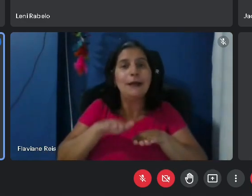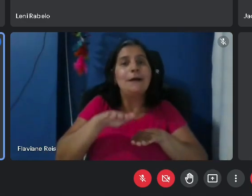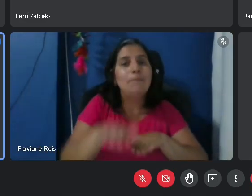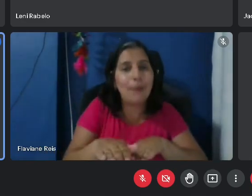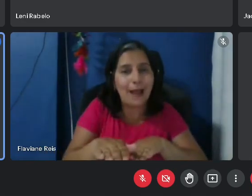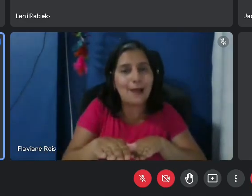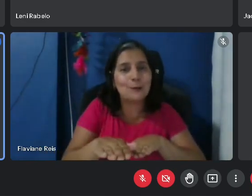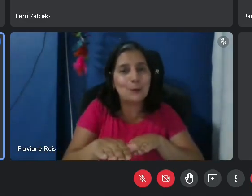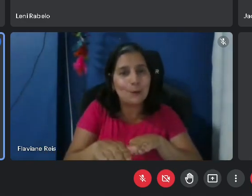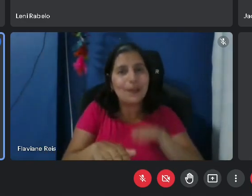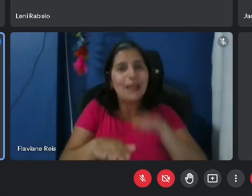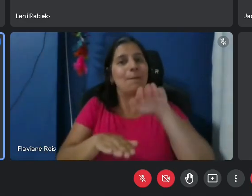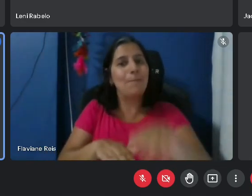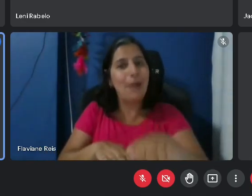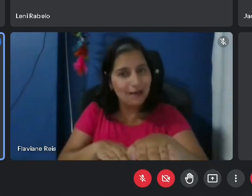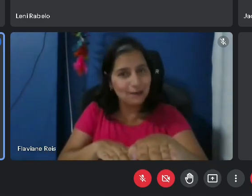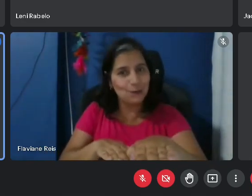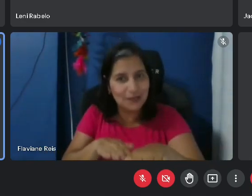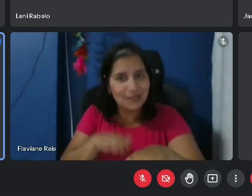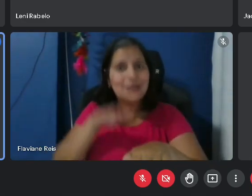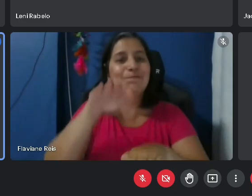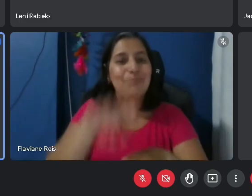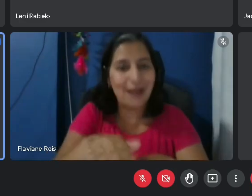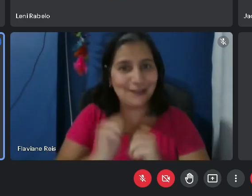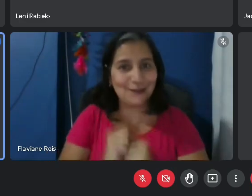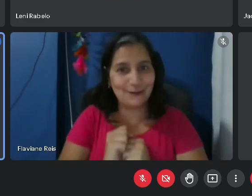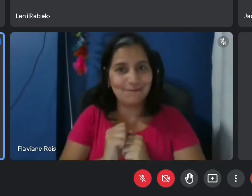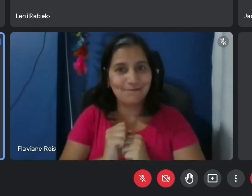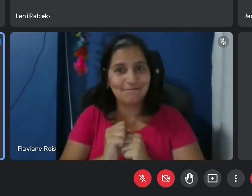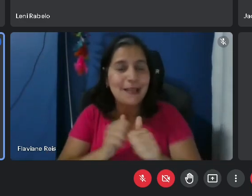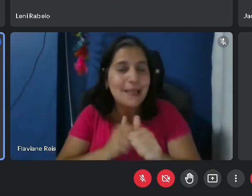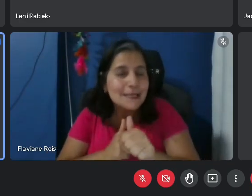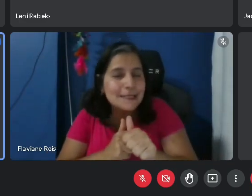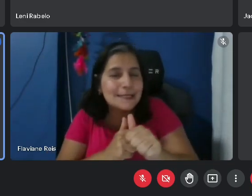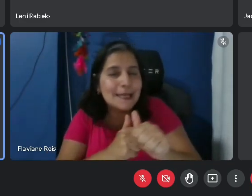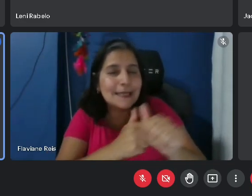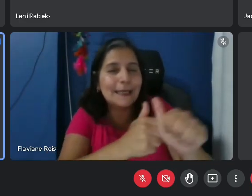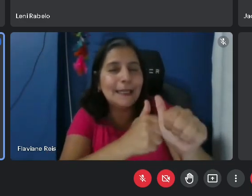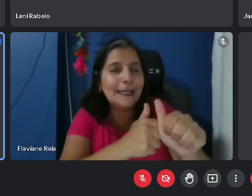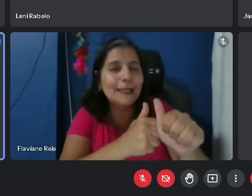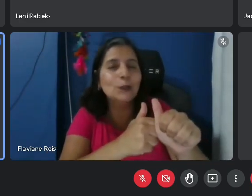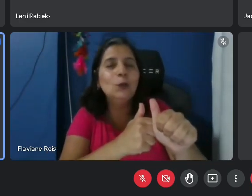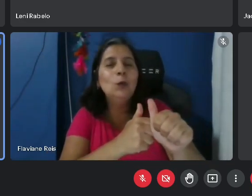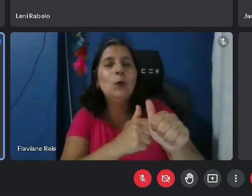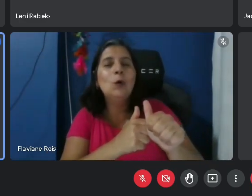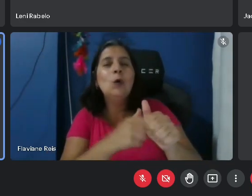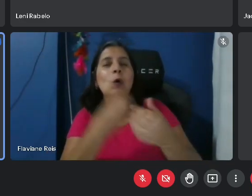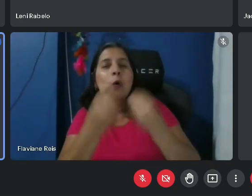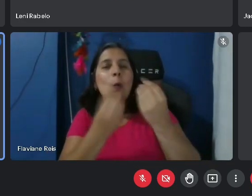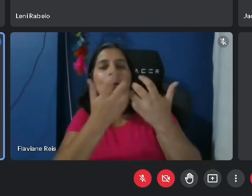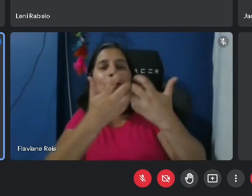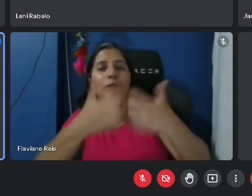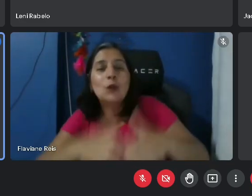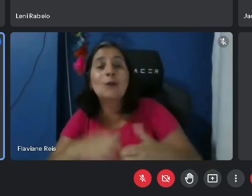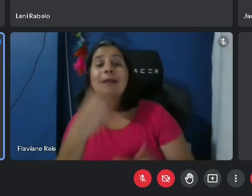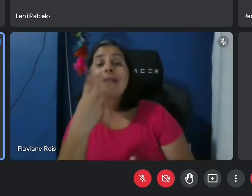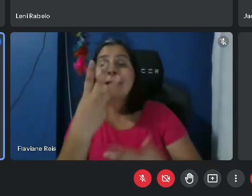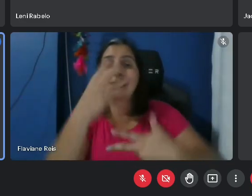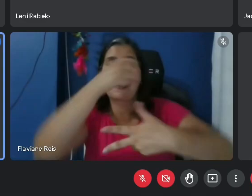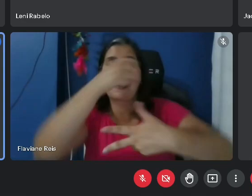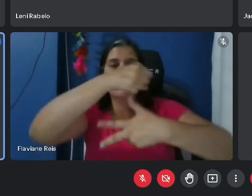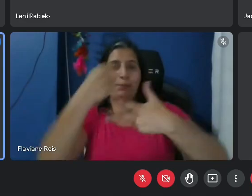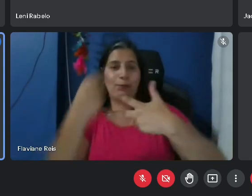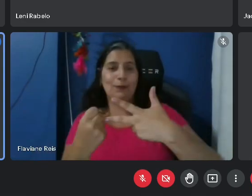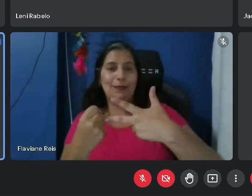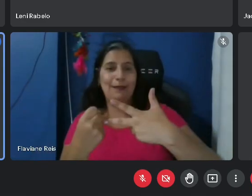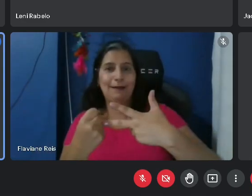deve ser o contato, que é um contato, um passo de cada vez, é um contato que ele precisa estar junto.